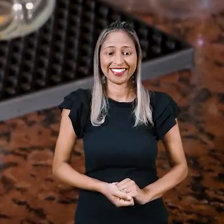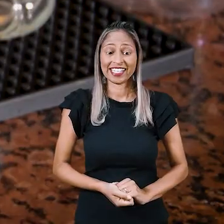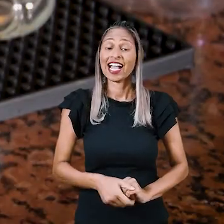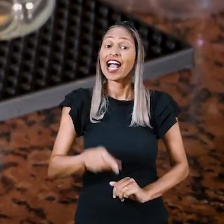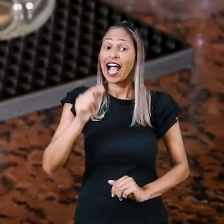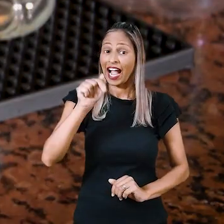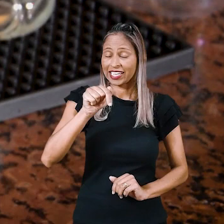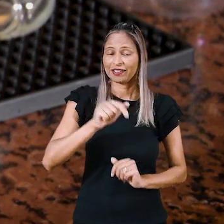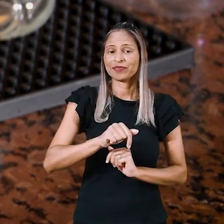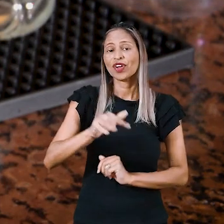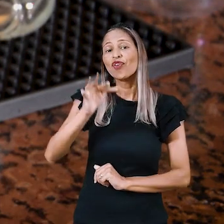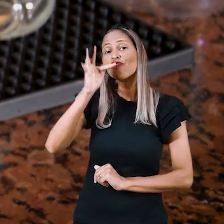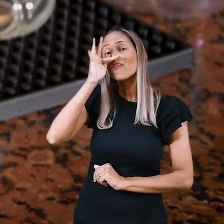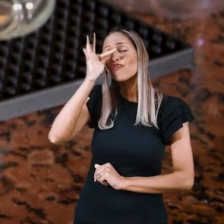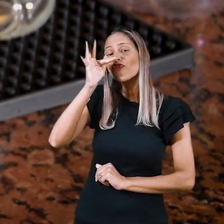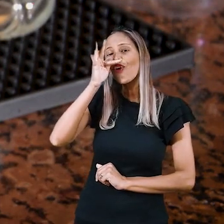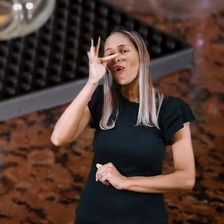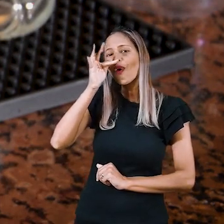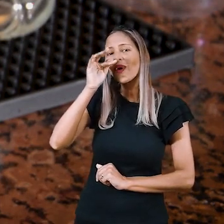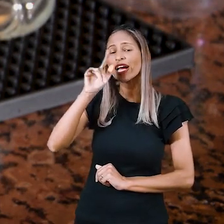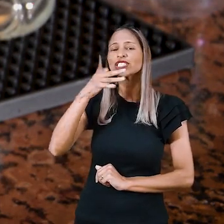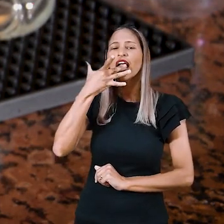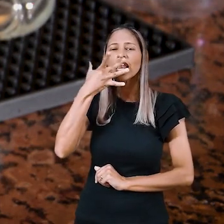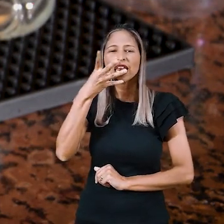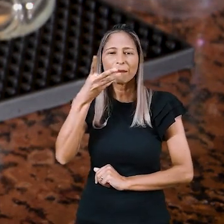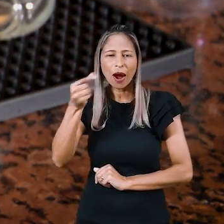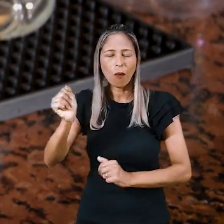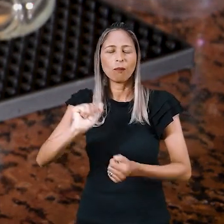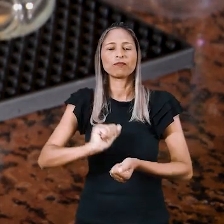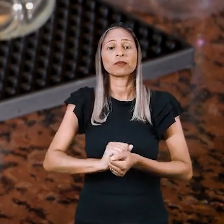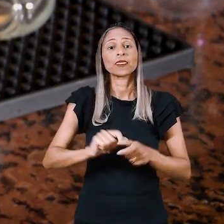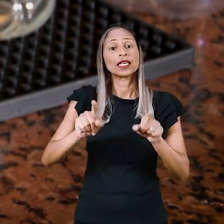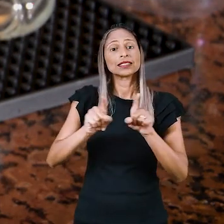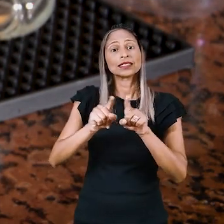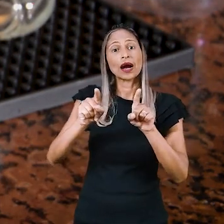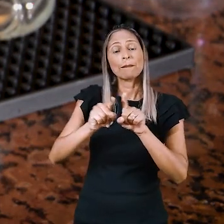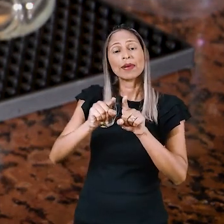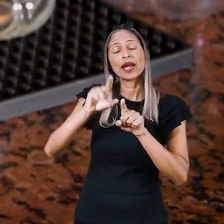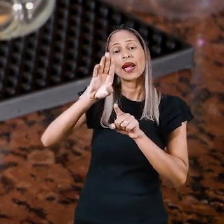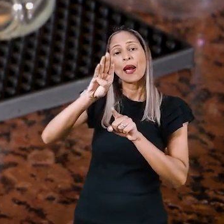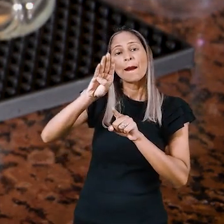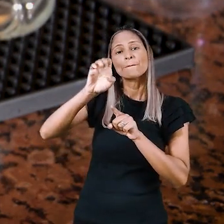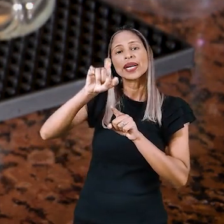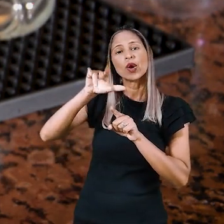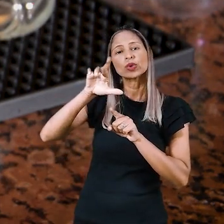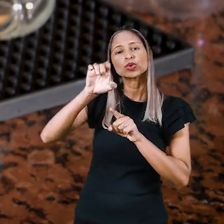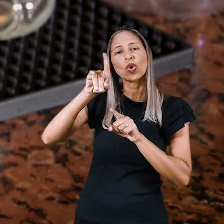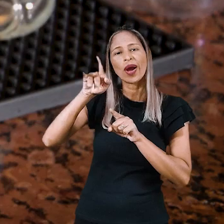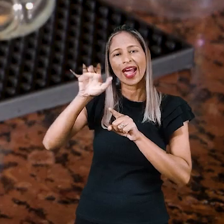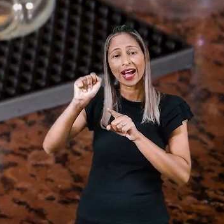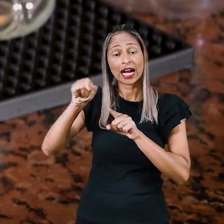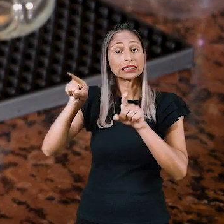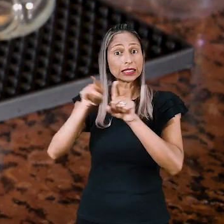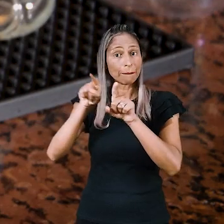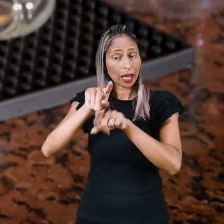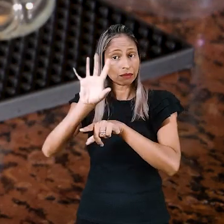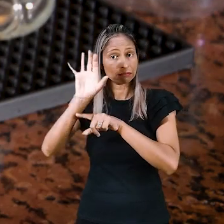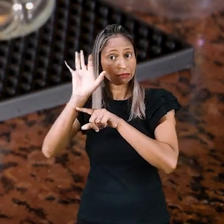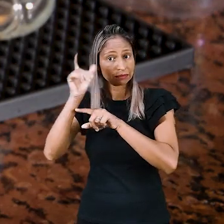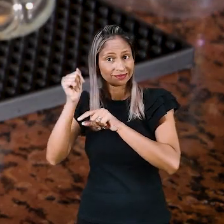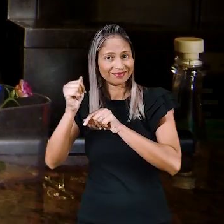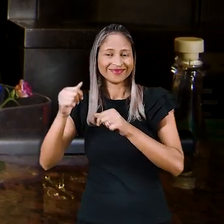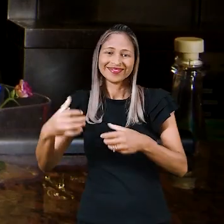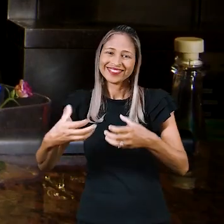E aqui eu vou usar uma folha de limoeiro e a flor da beldoegra, que também são